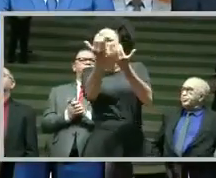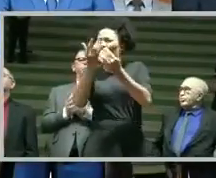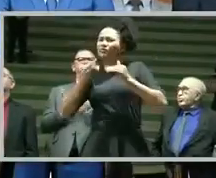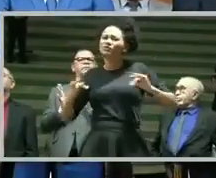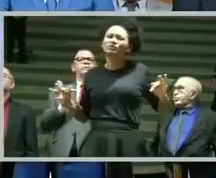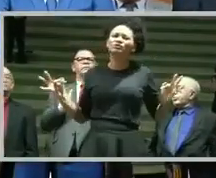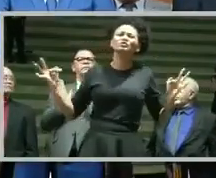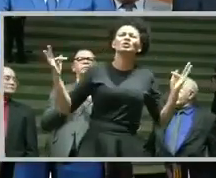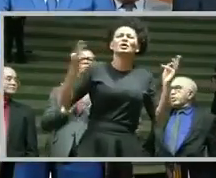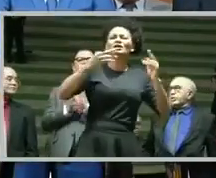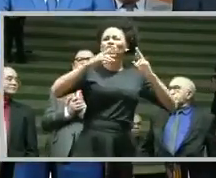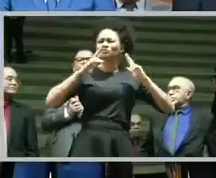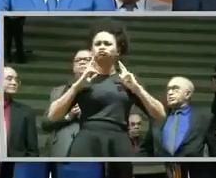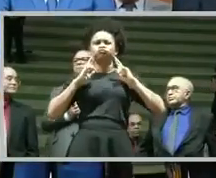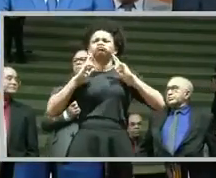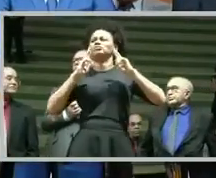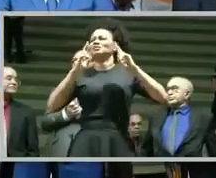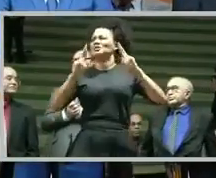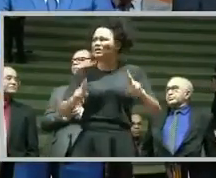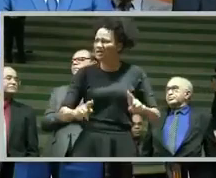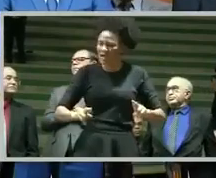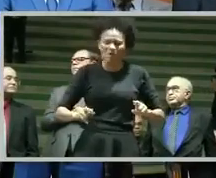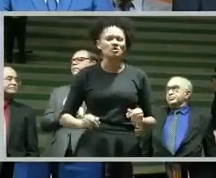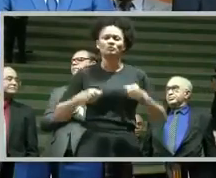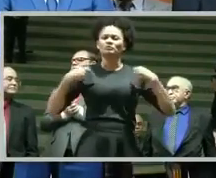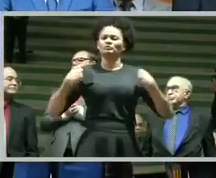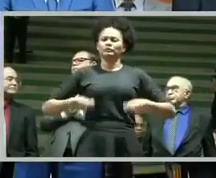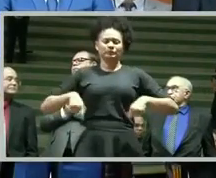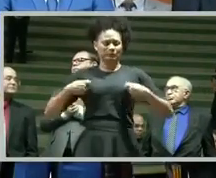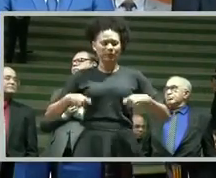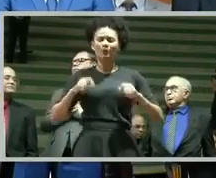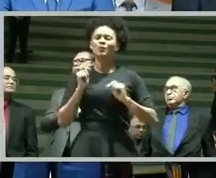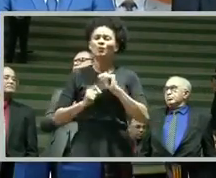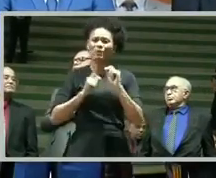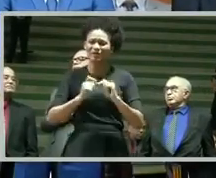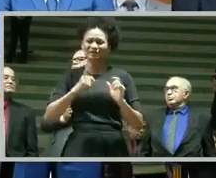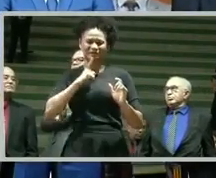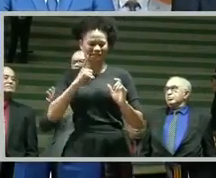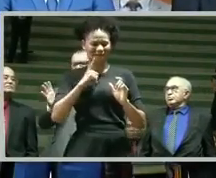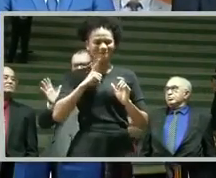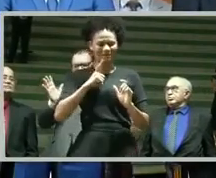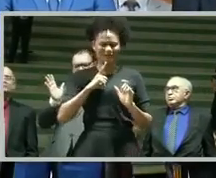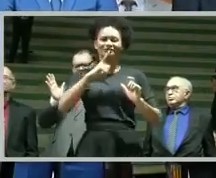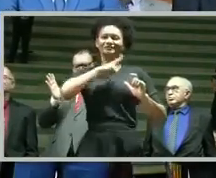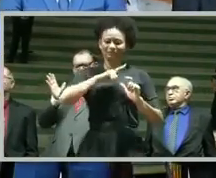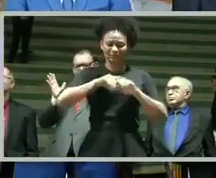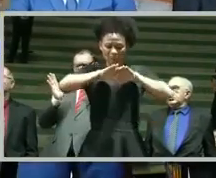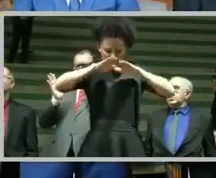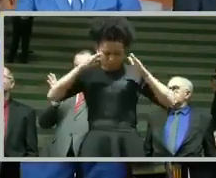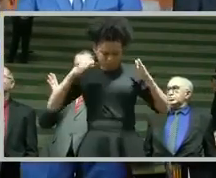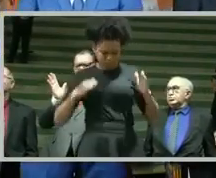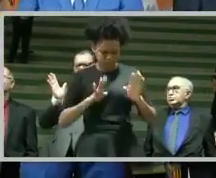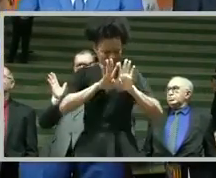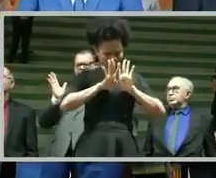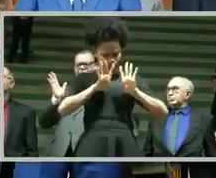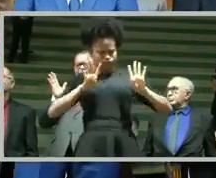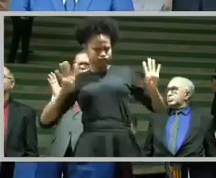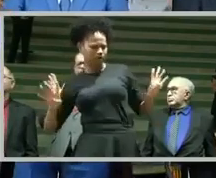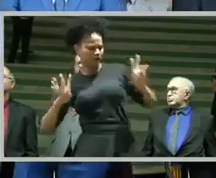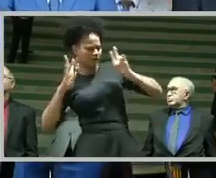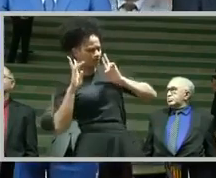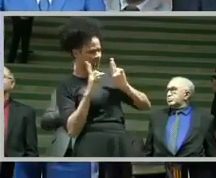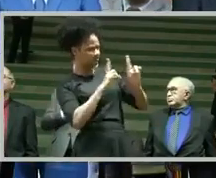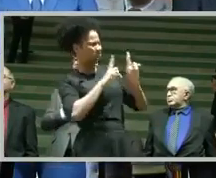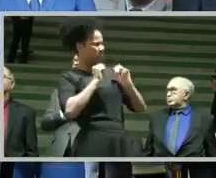todo respeito, a fonte de alegria está jorrando no púlpito. Oh glória,